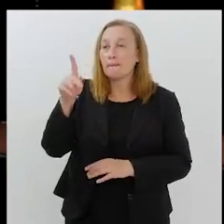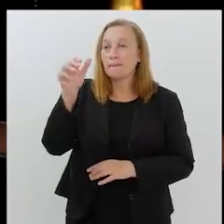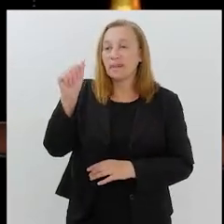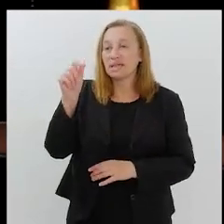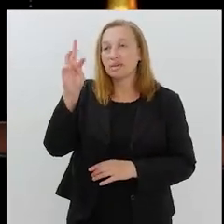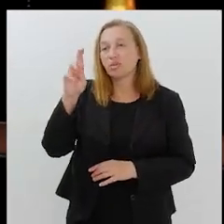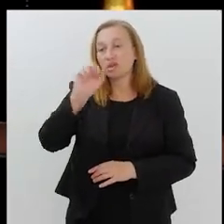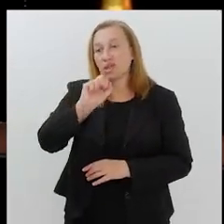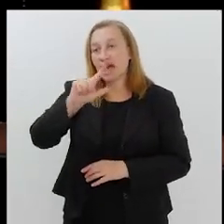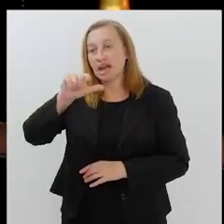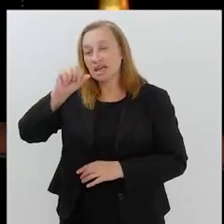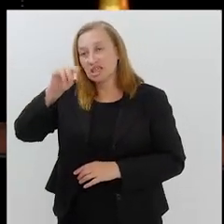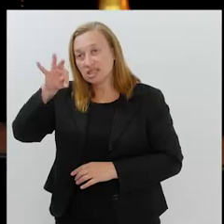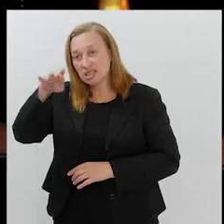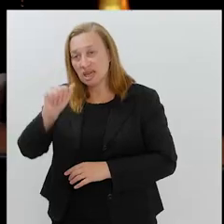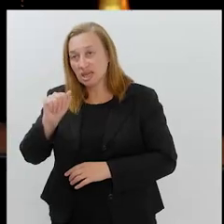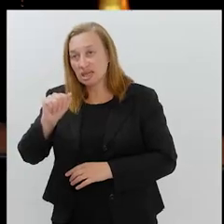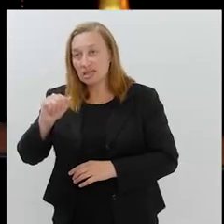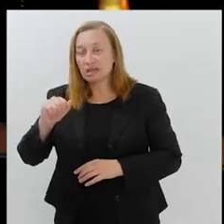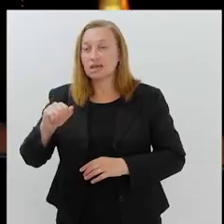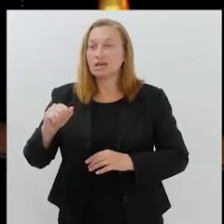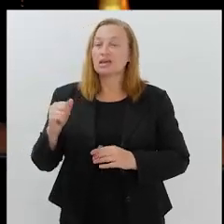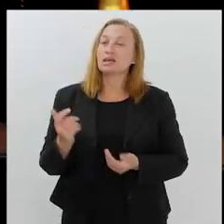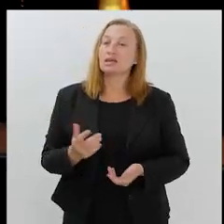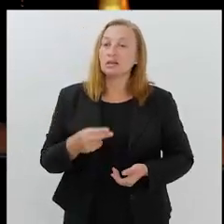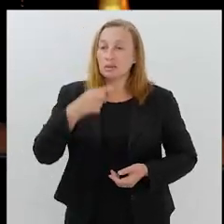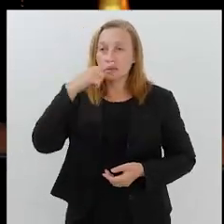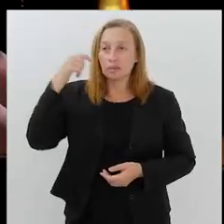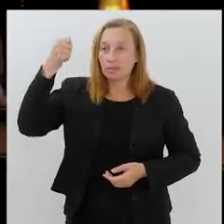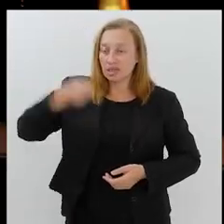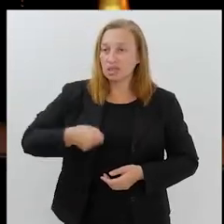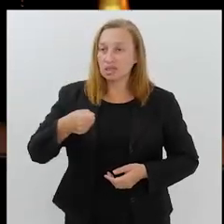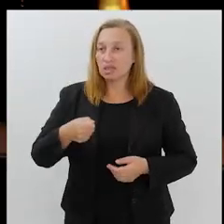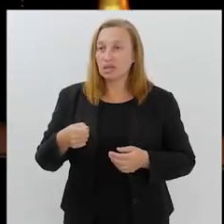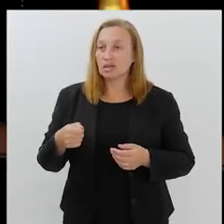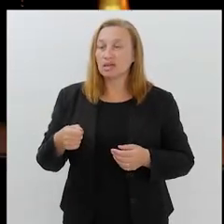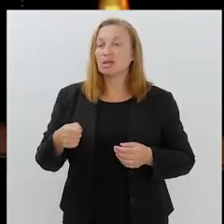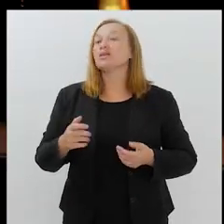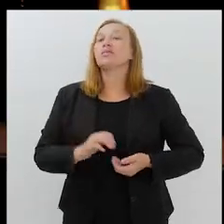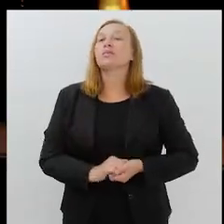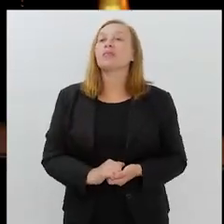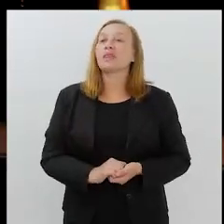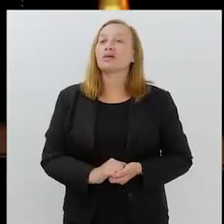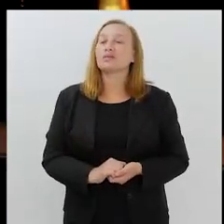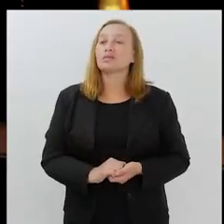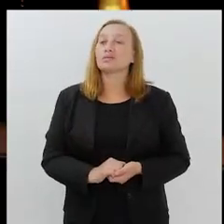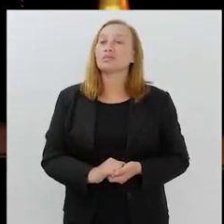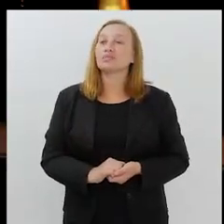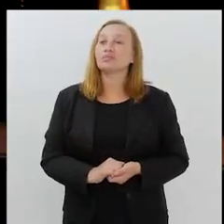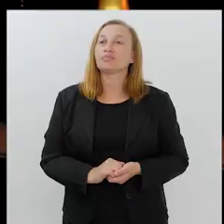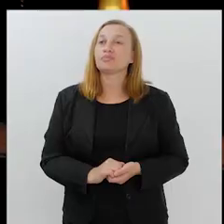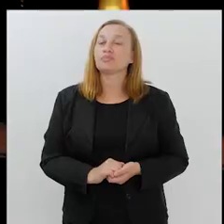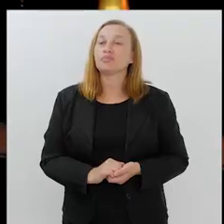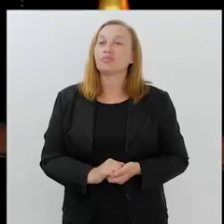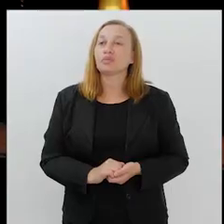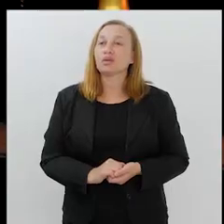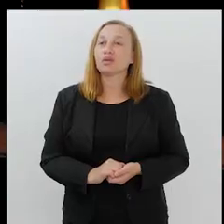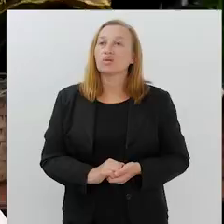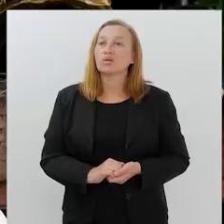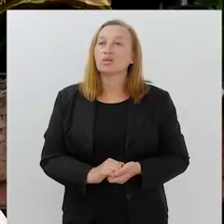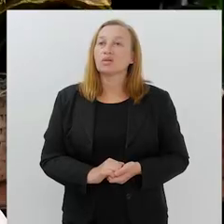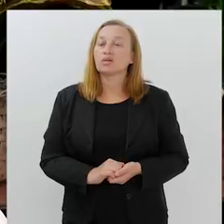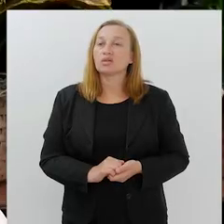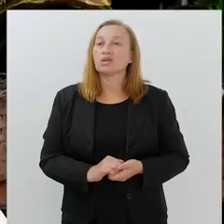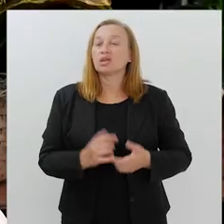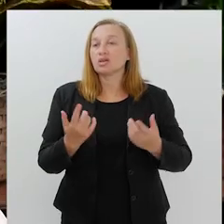patrimonialista marxista E patriarcal então a interrelação a interseccionalidade ou a consubstancialidade